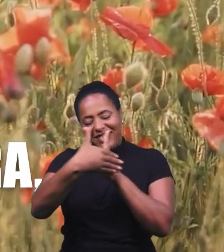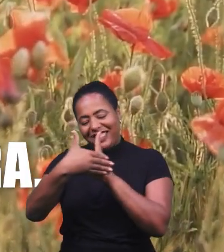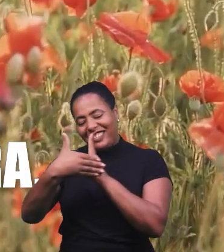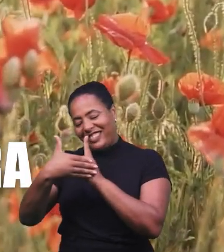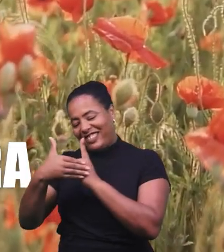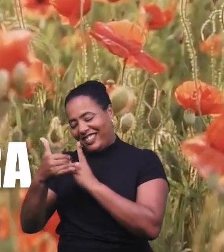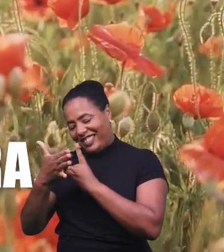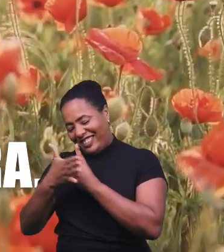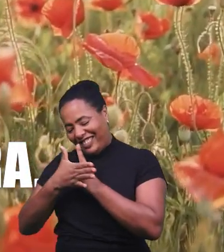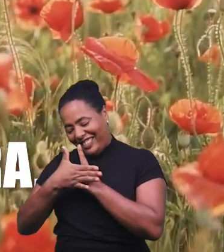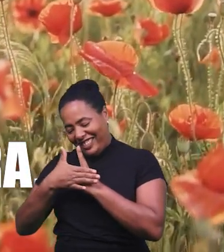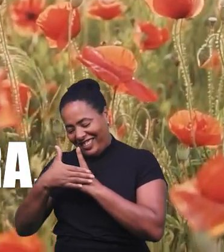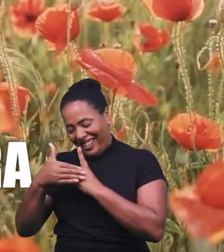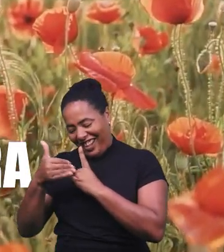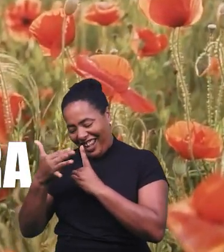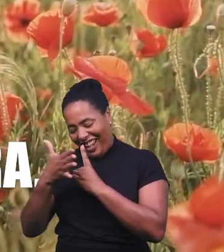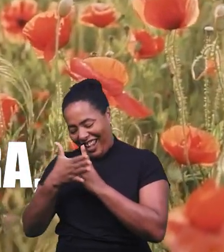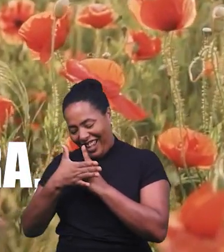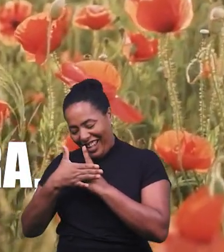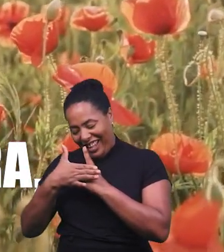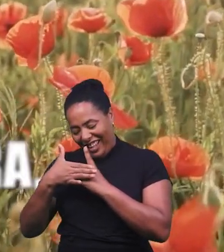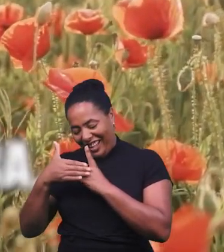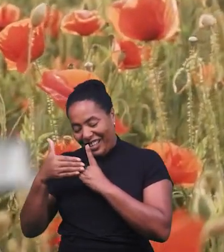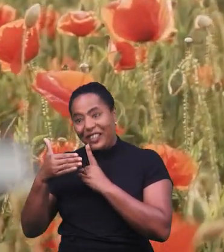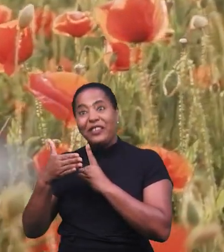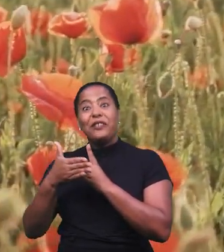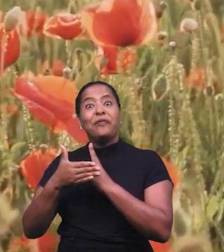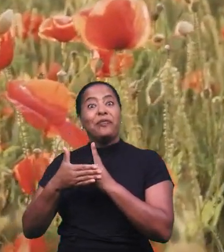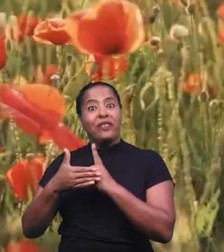braços de ternura,